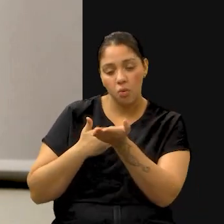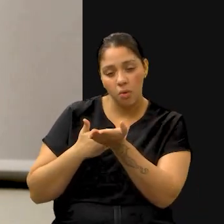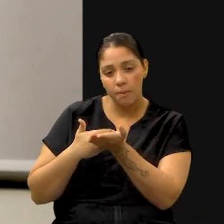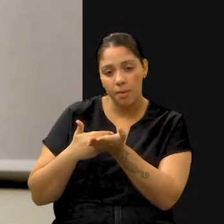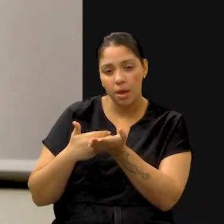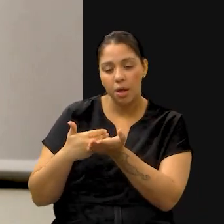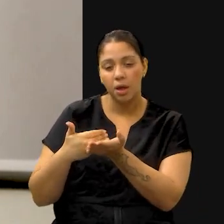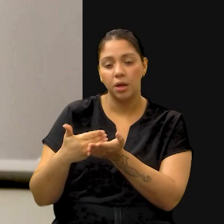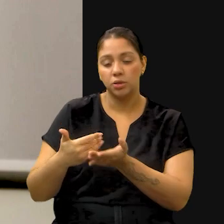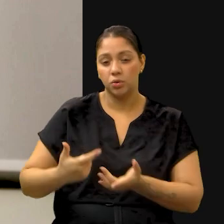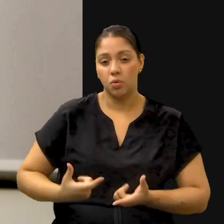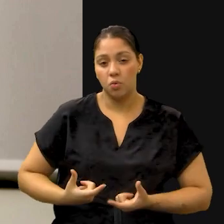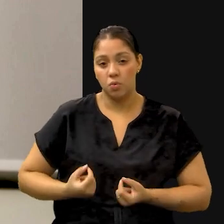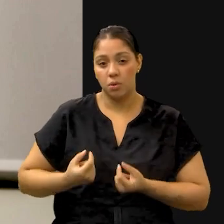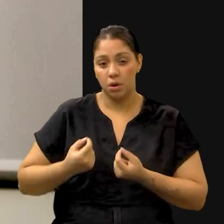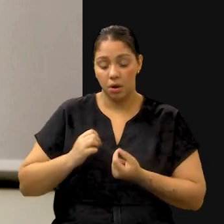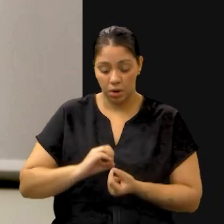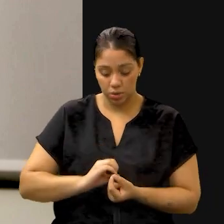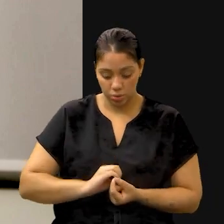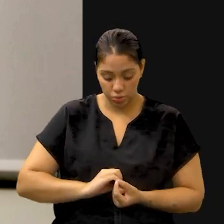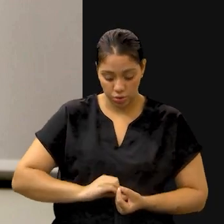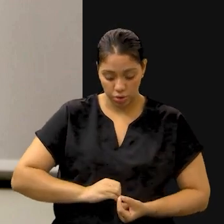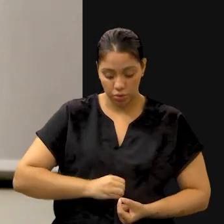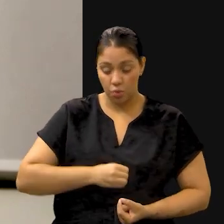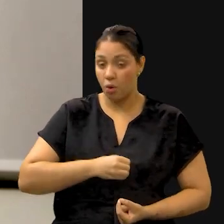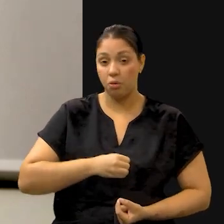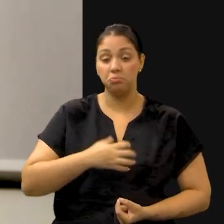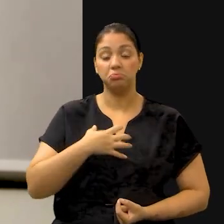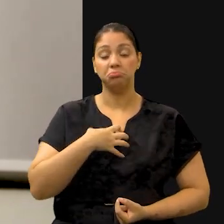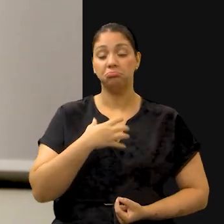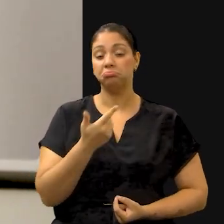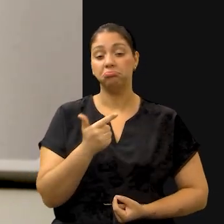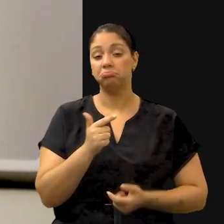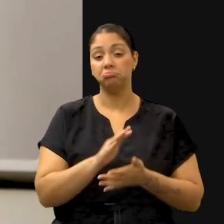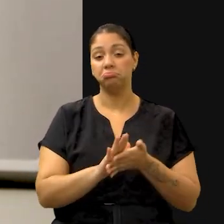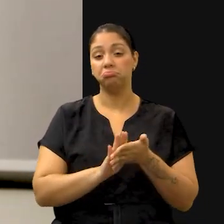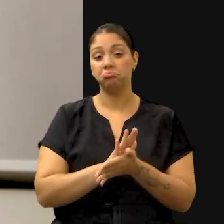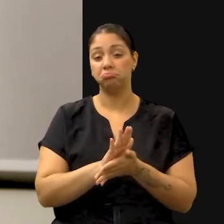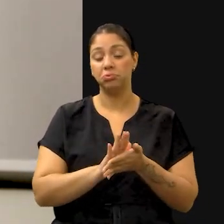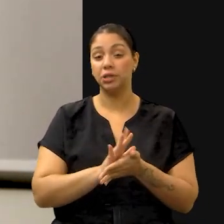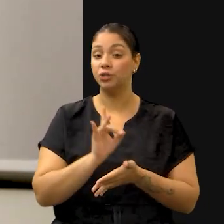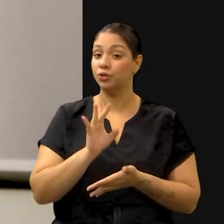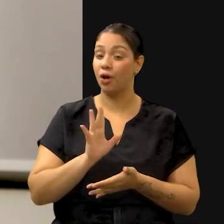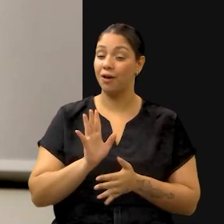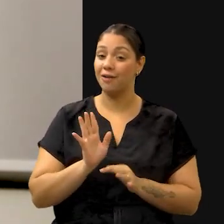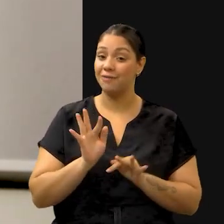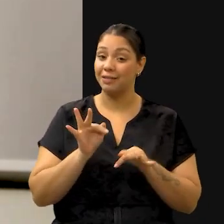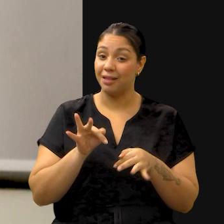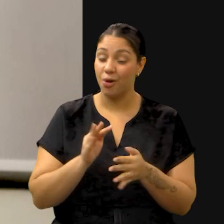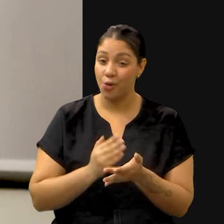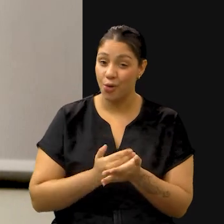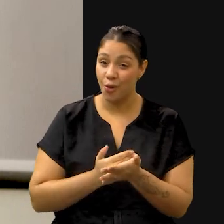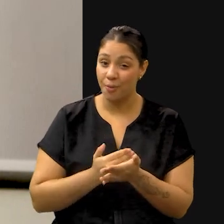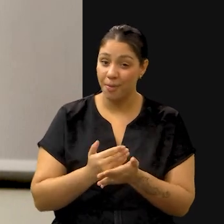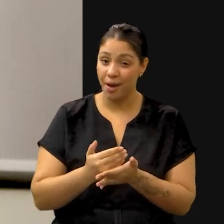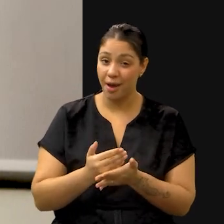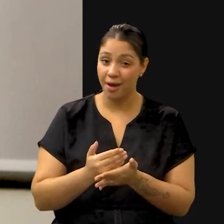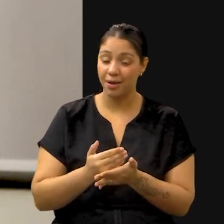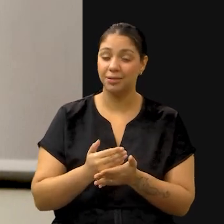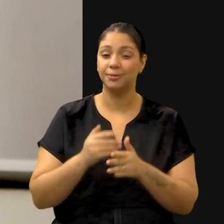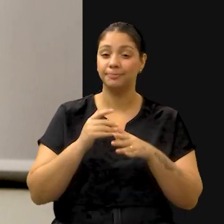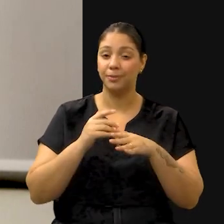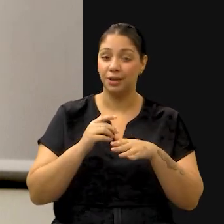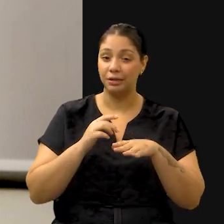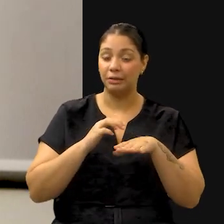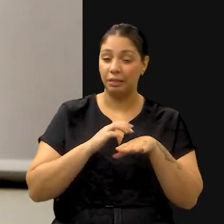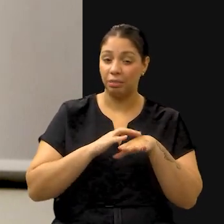estadios iniciais, o câncer de cólon pode ser completamente assintomático. É só quando realmente começa a ter um